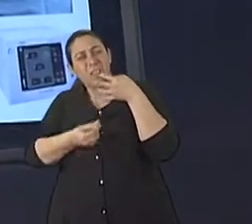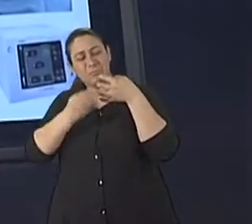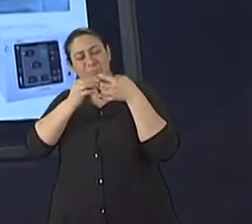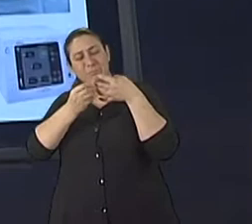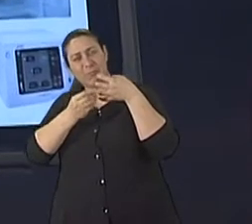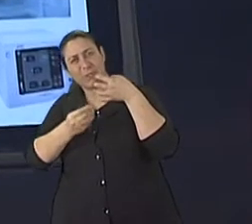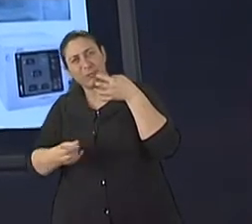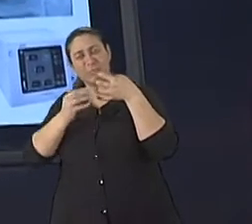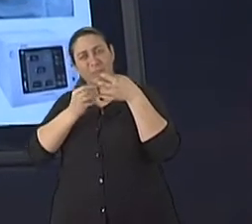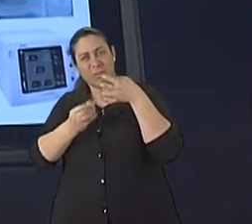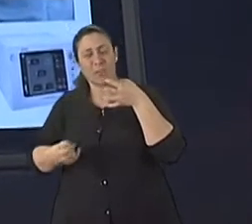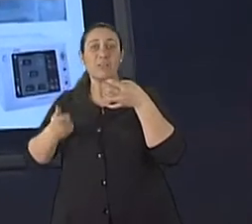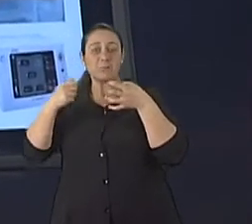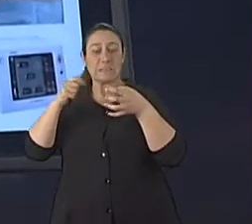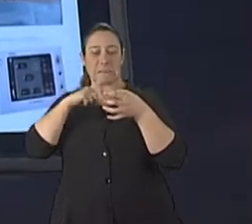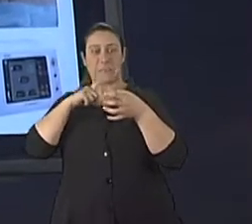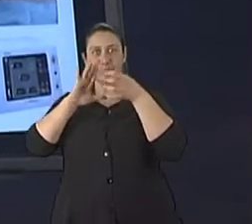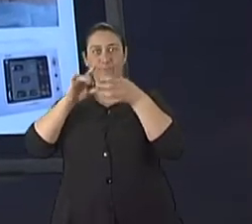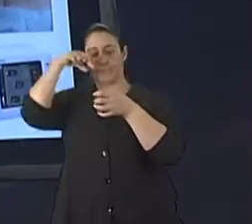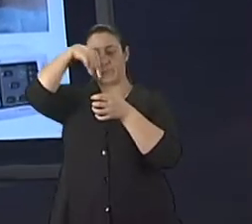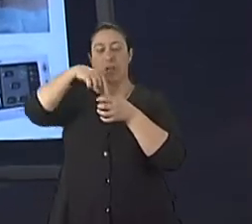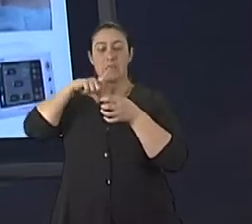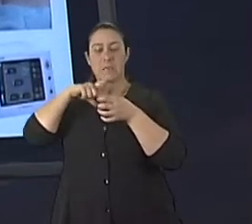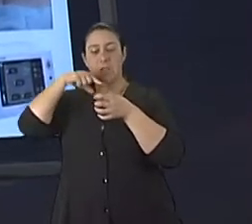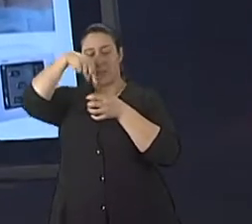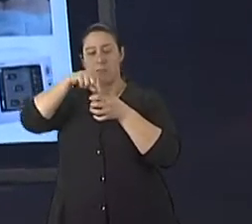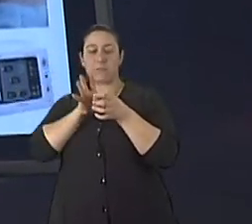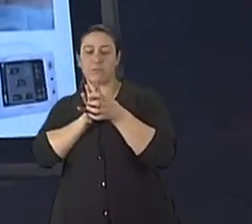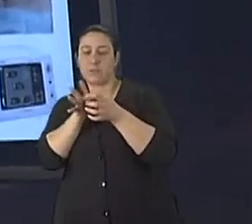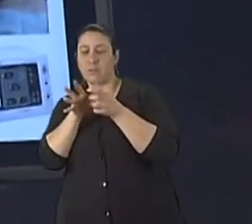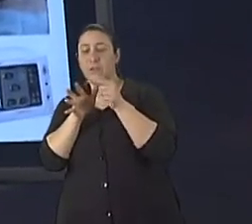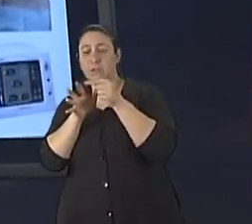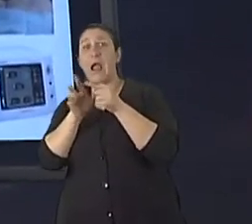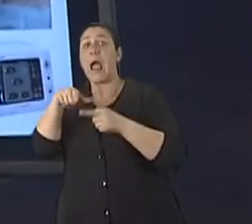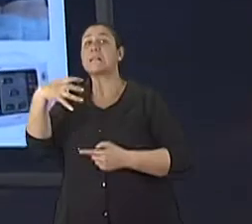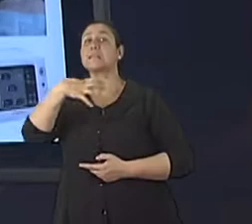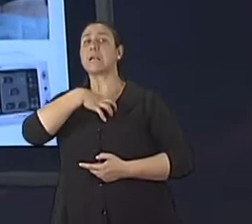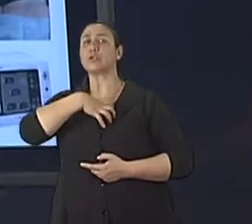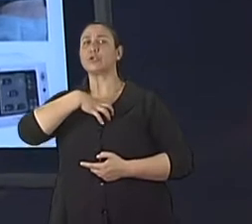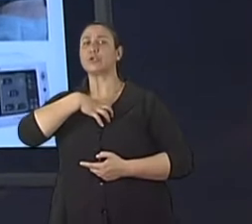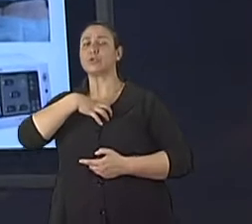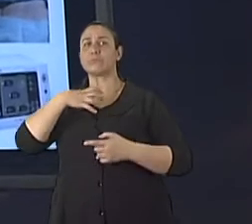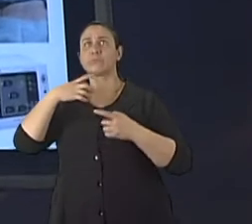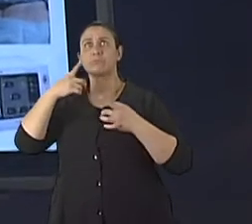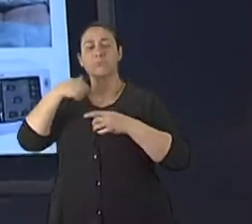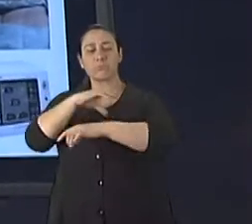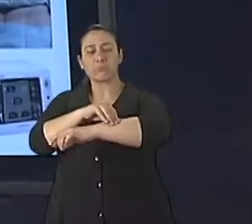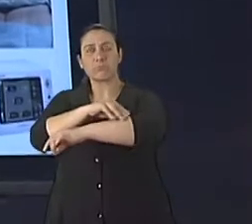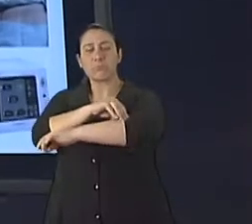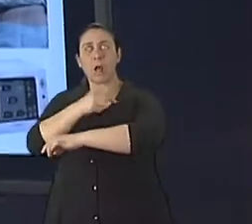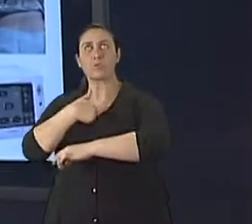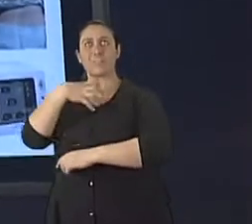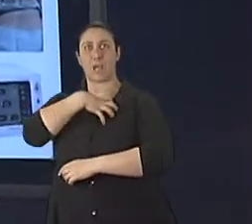dentre eles têm os nervos sensitivos os nervos motores o nervo sensitivo é um nervo que serve para mandar o estímulo nervoso que o cérebro eo